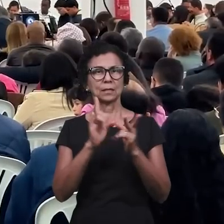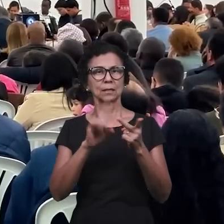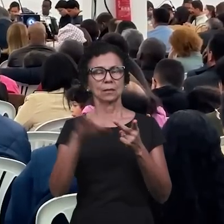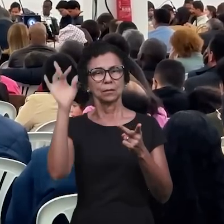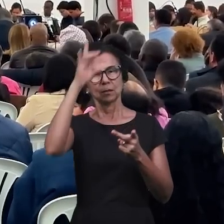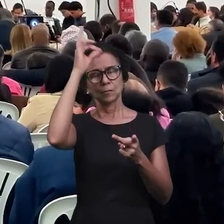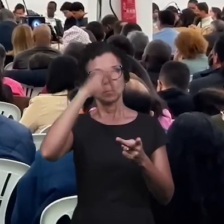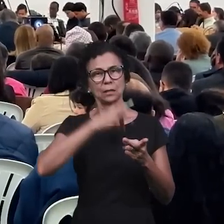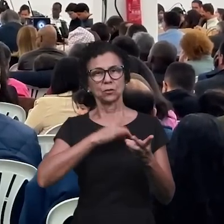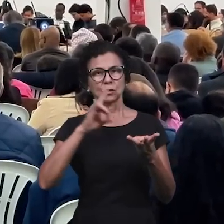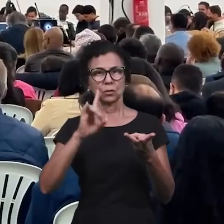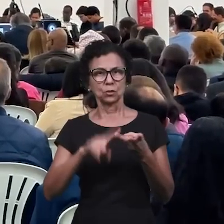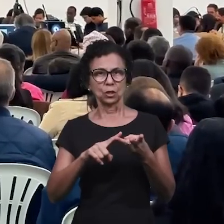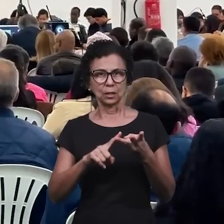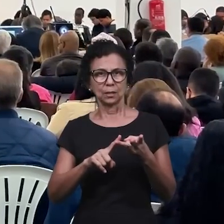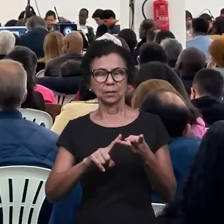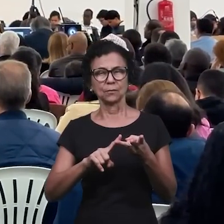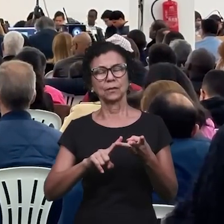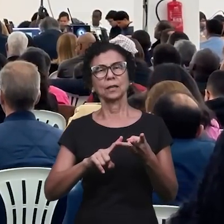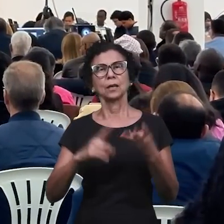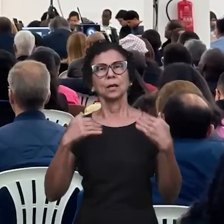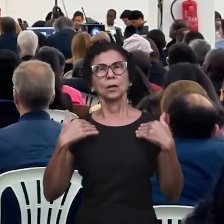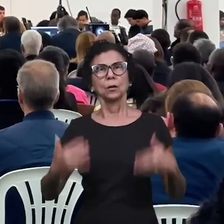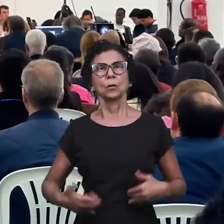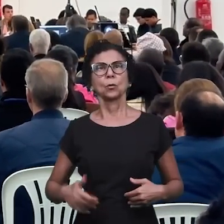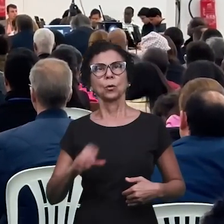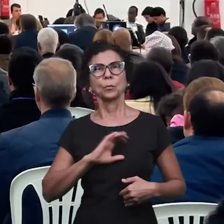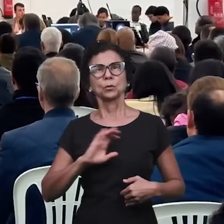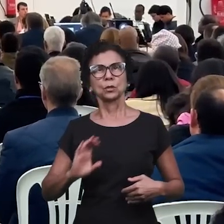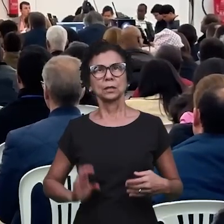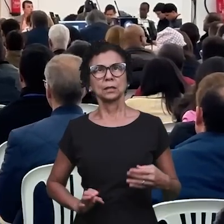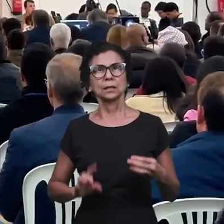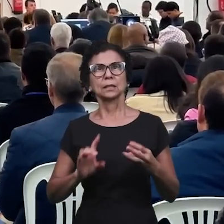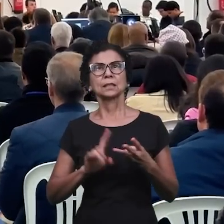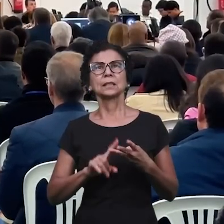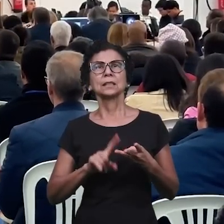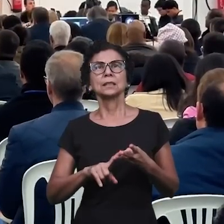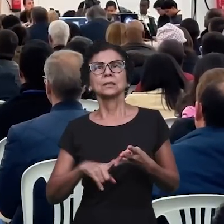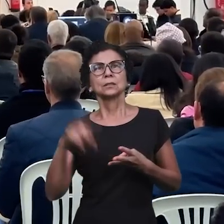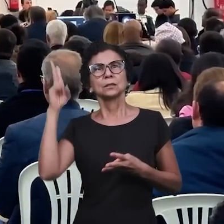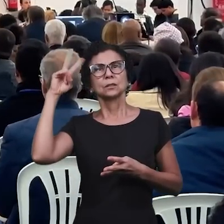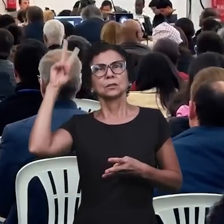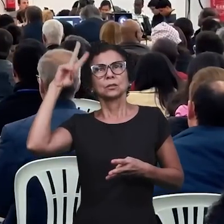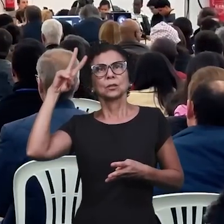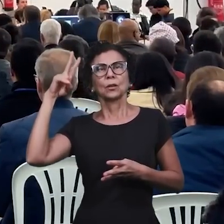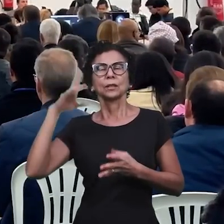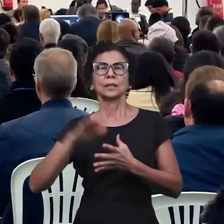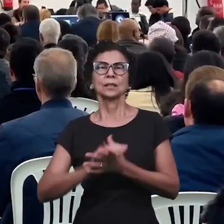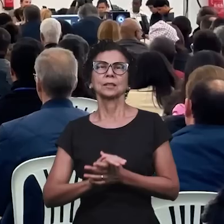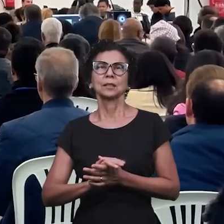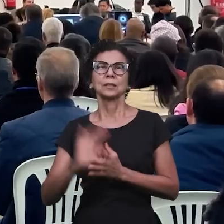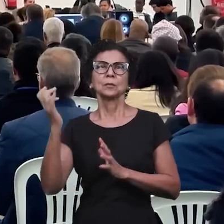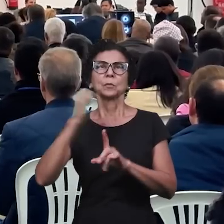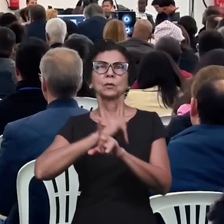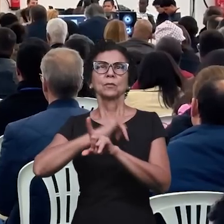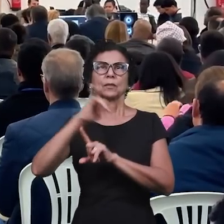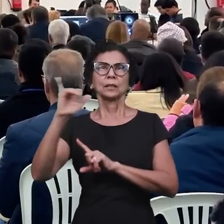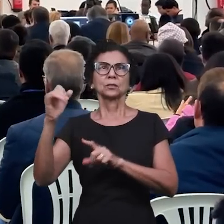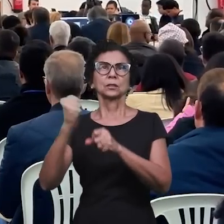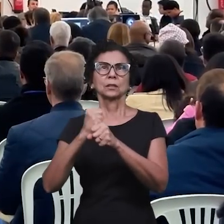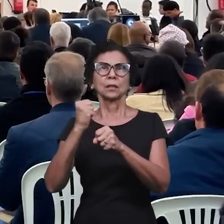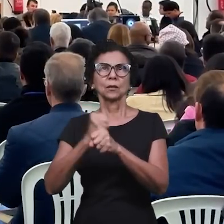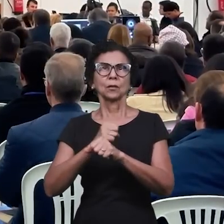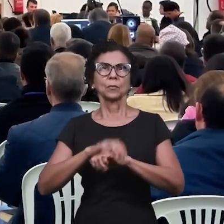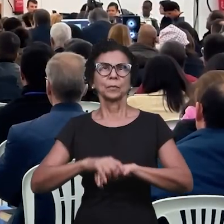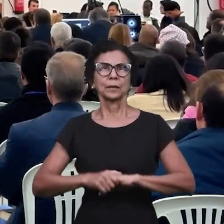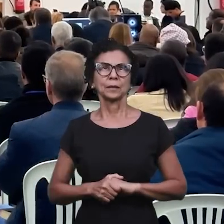Santo, mistério do corpo e a aula sobre a evolução histórica e profética da obra. Glória a Deus! Já no período da tarde,